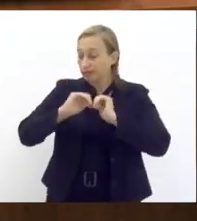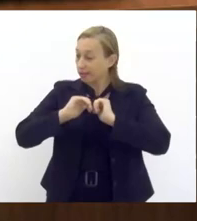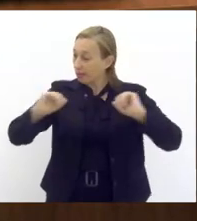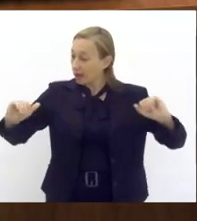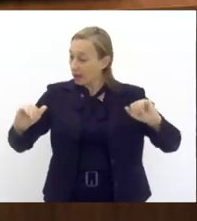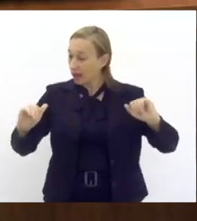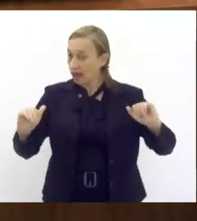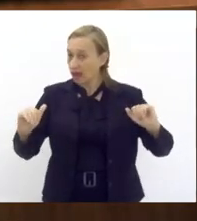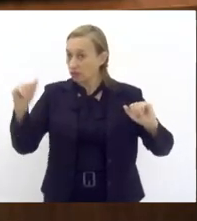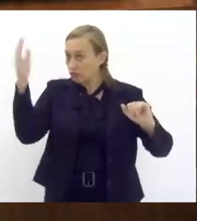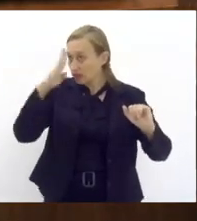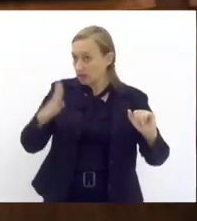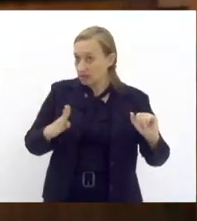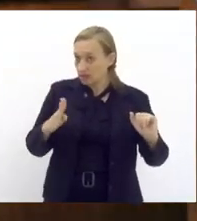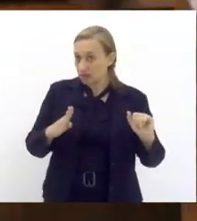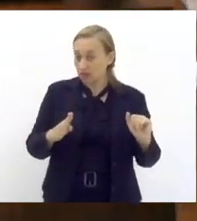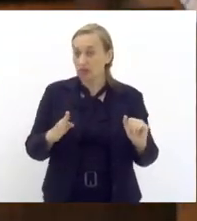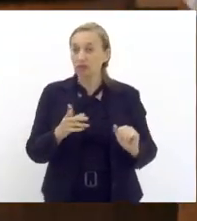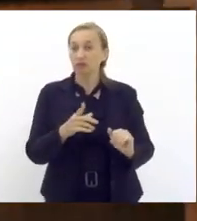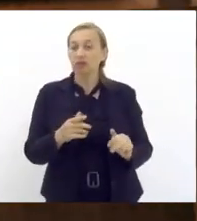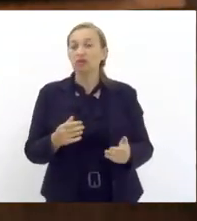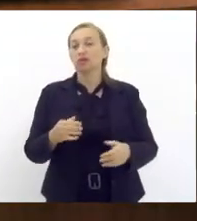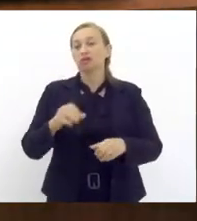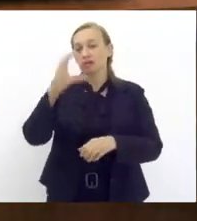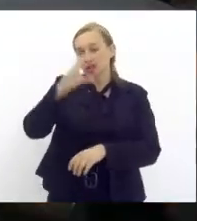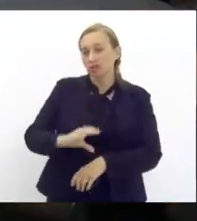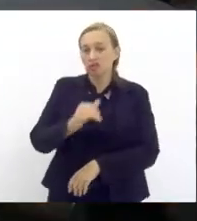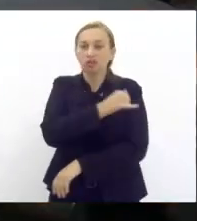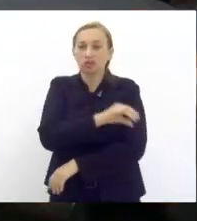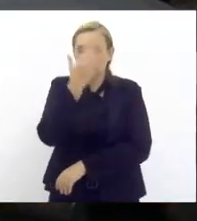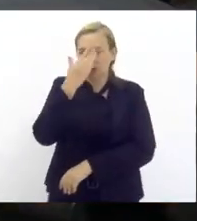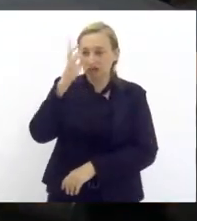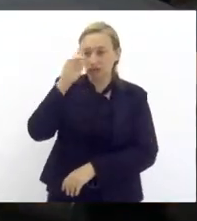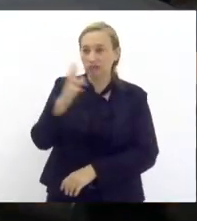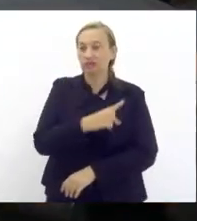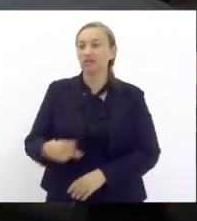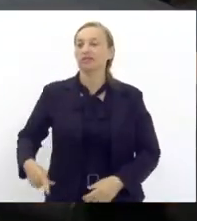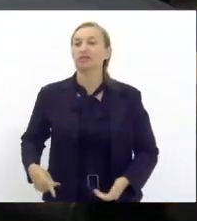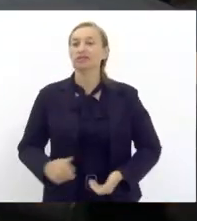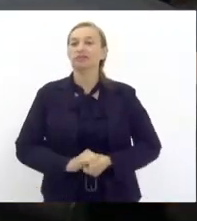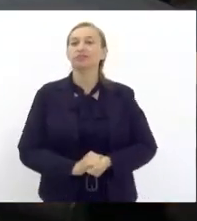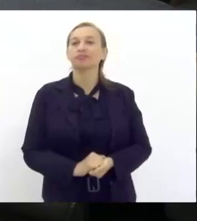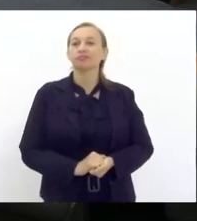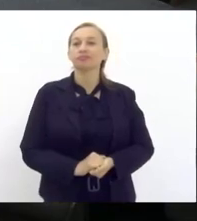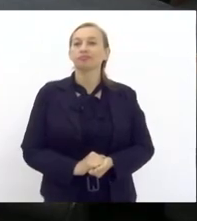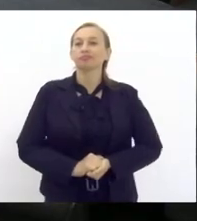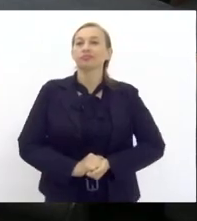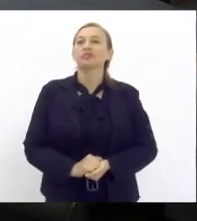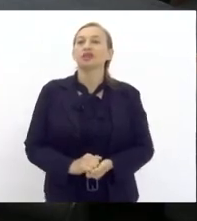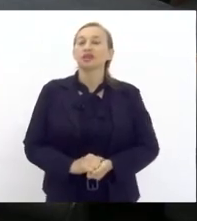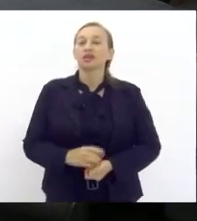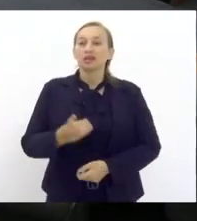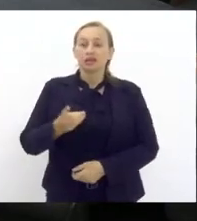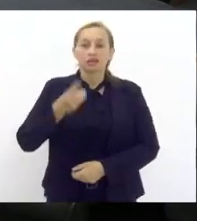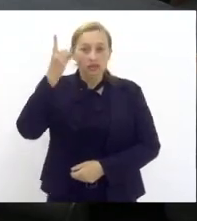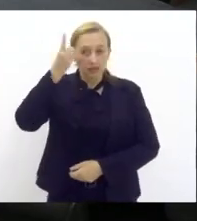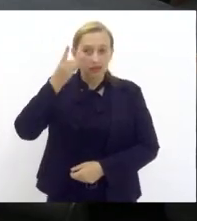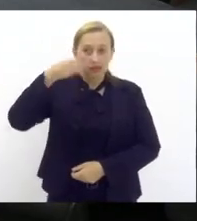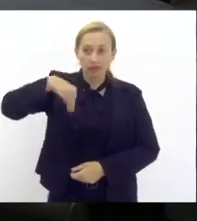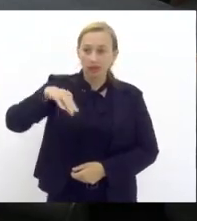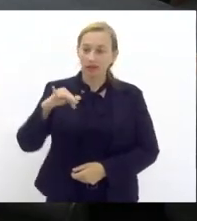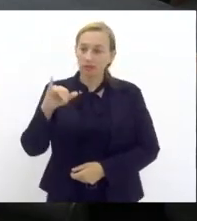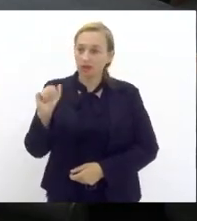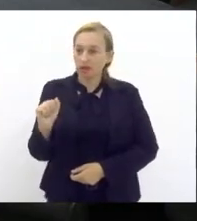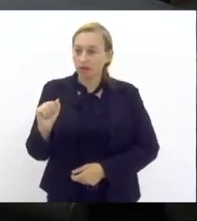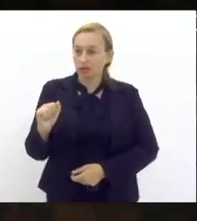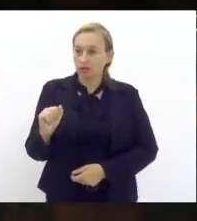brasileiros e, no nosso caso, o cidadão do Rio de Janeiro. Obrigado, senhora presidente. a deputada Marina para discutir a deputada